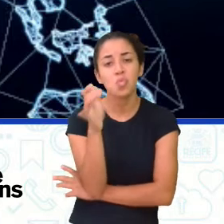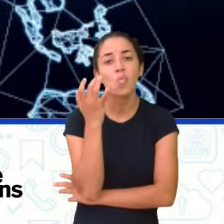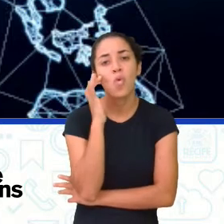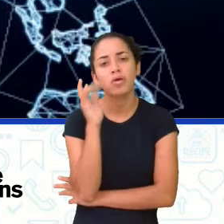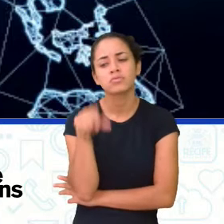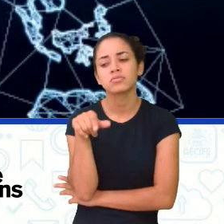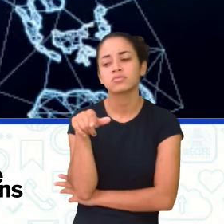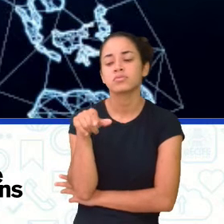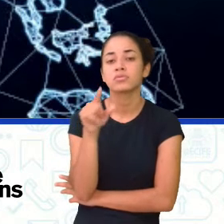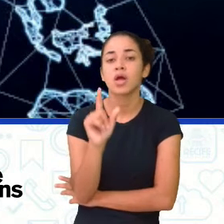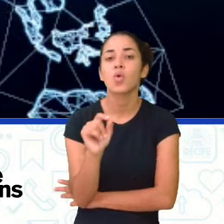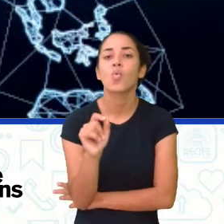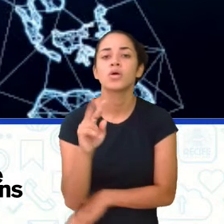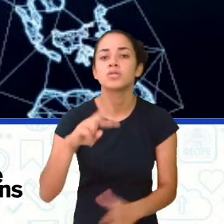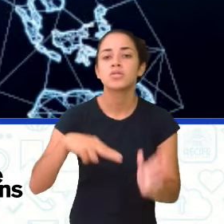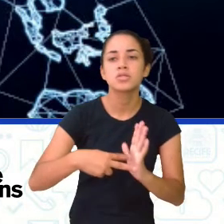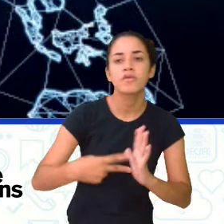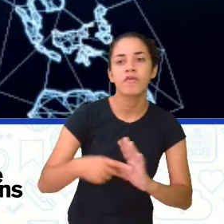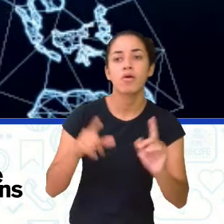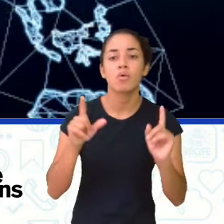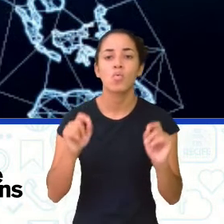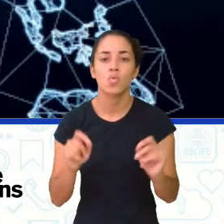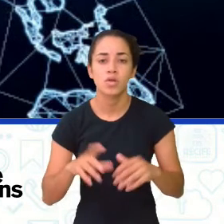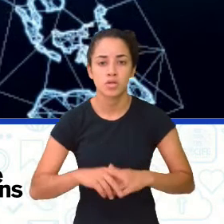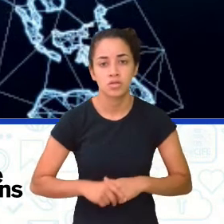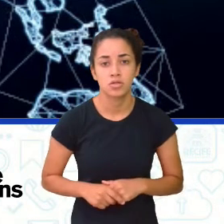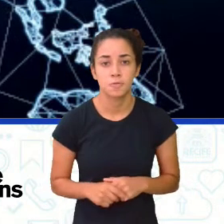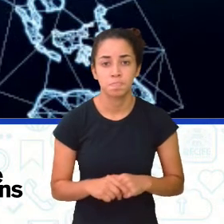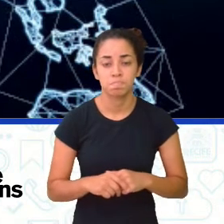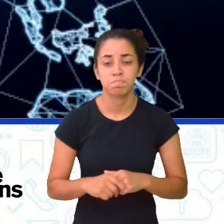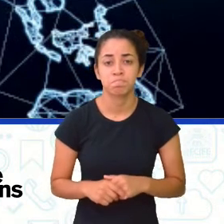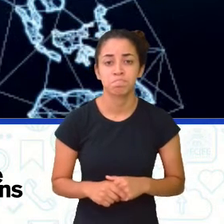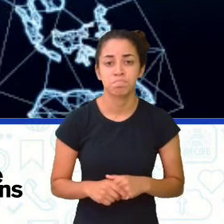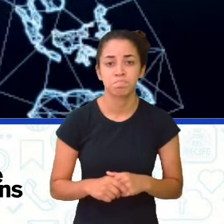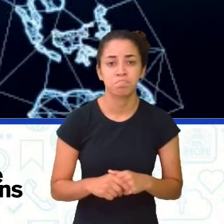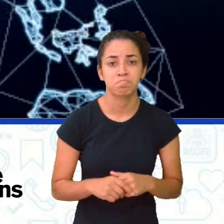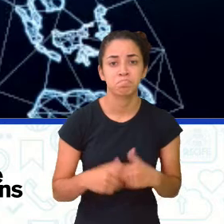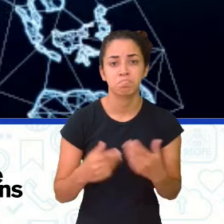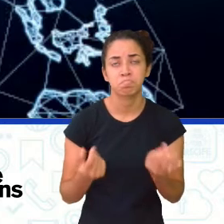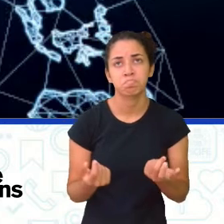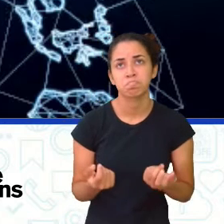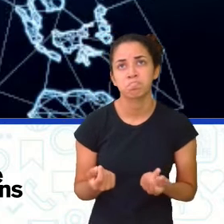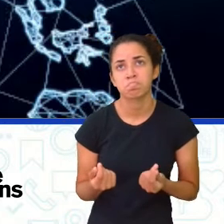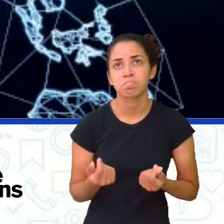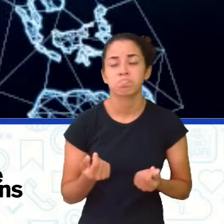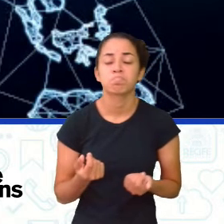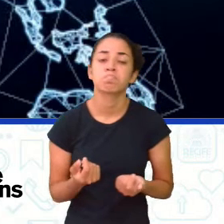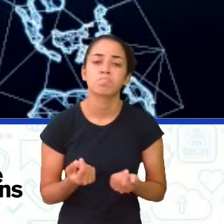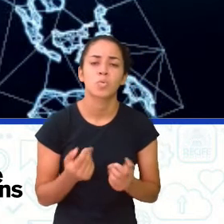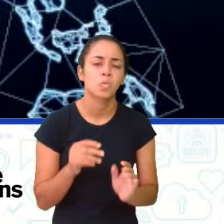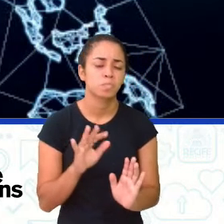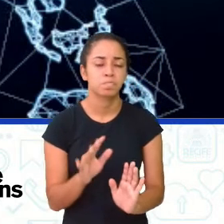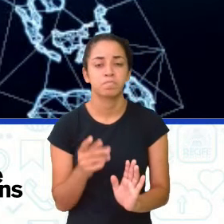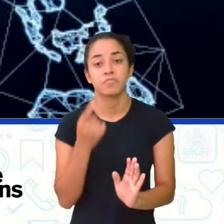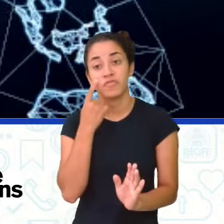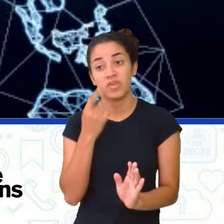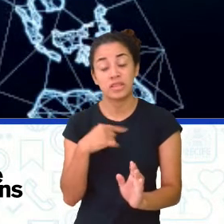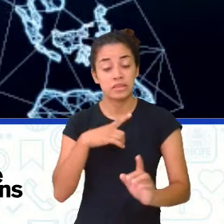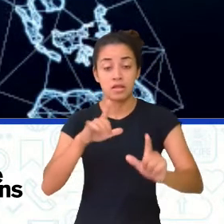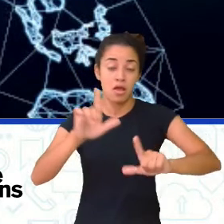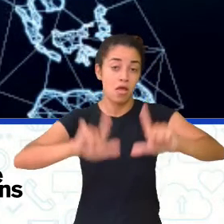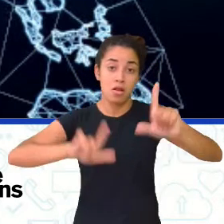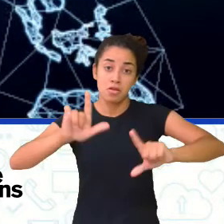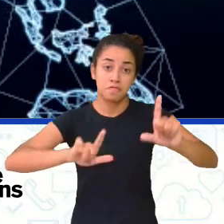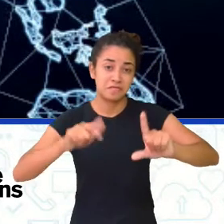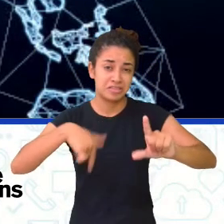que isso aí significa? Sei, vocês podem estar pensando aí, eita professor, a televisão aqui de casa